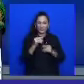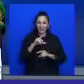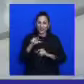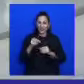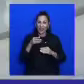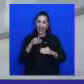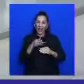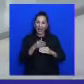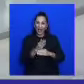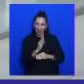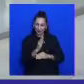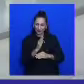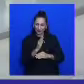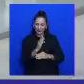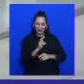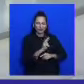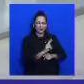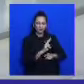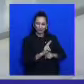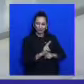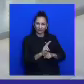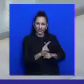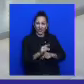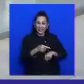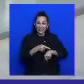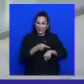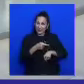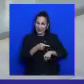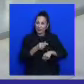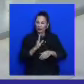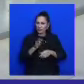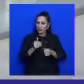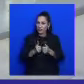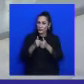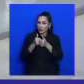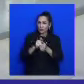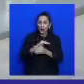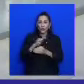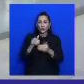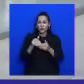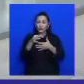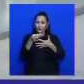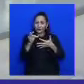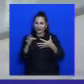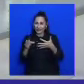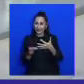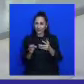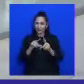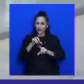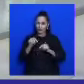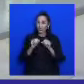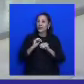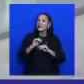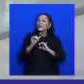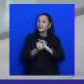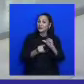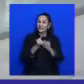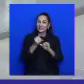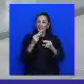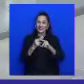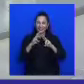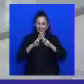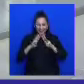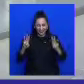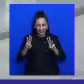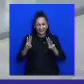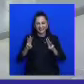obrigada. Sorteio realizado e validado pelas nossas auditoras. Daqui a pouco você pode conferir todos os detalhes deste sorteio através do site oficial